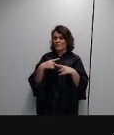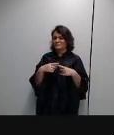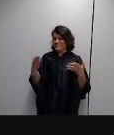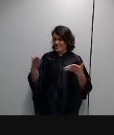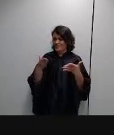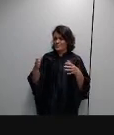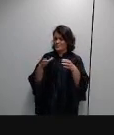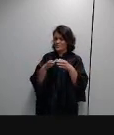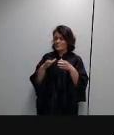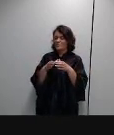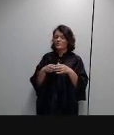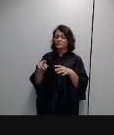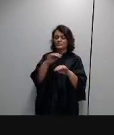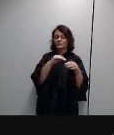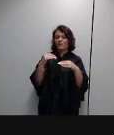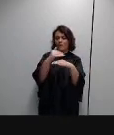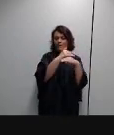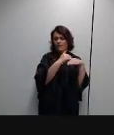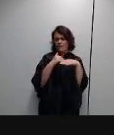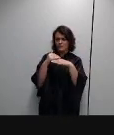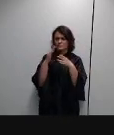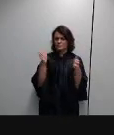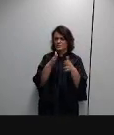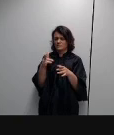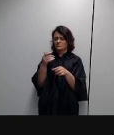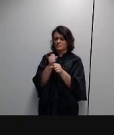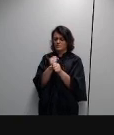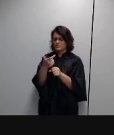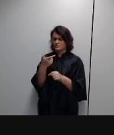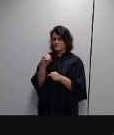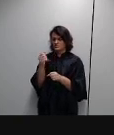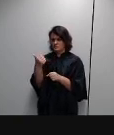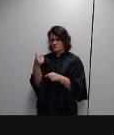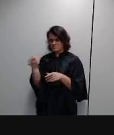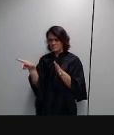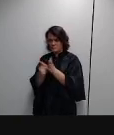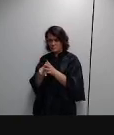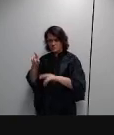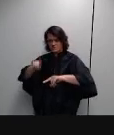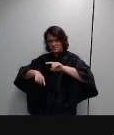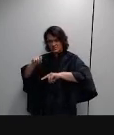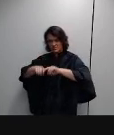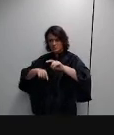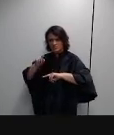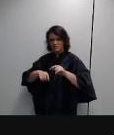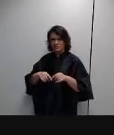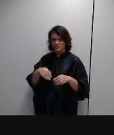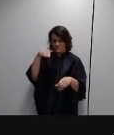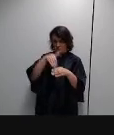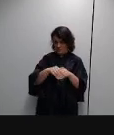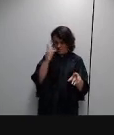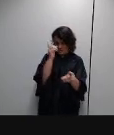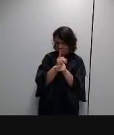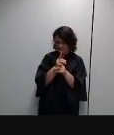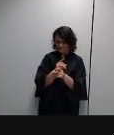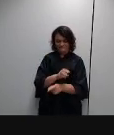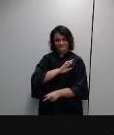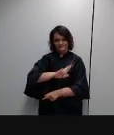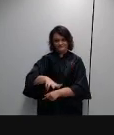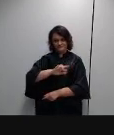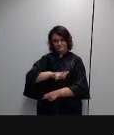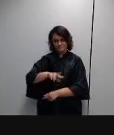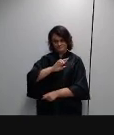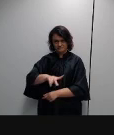humanidade 2016 se trata de receita Não isso não se refletido nos olhos do ministro kukina por